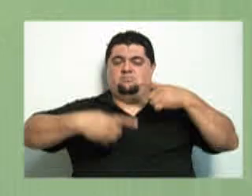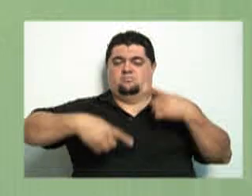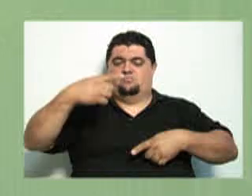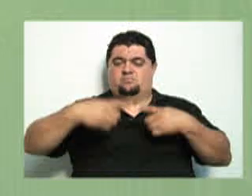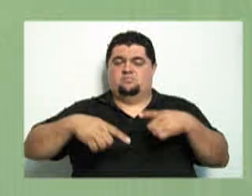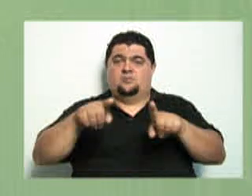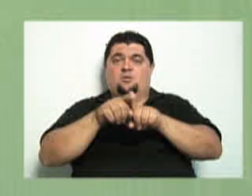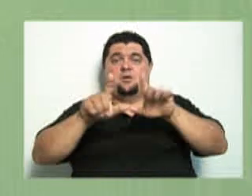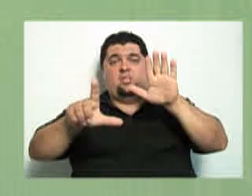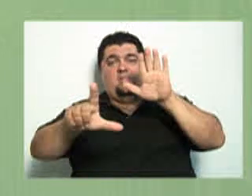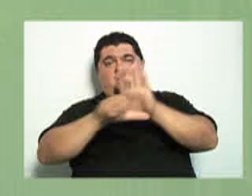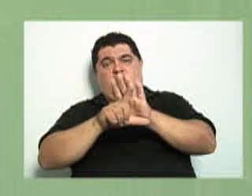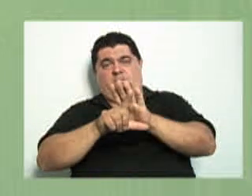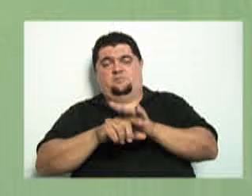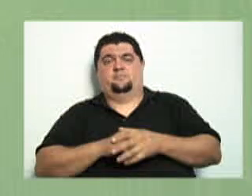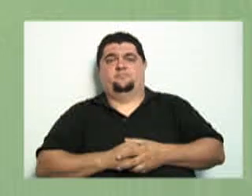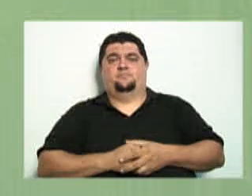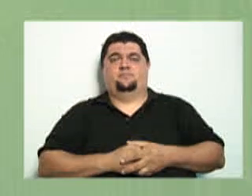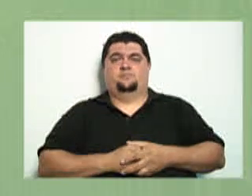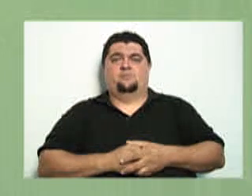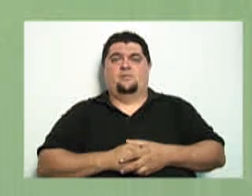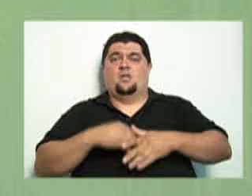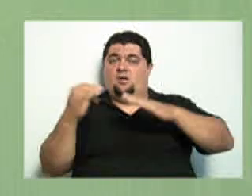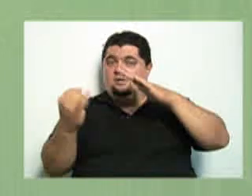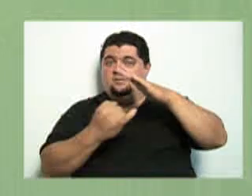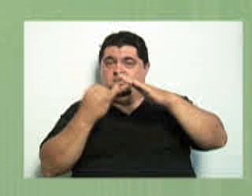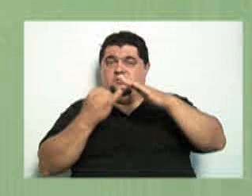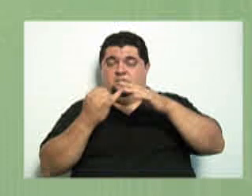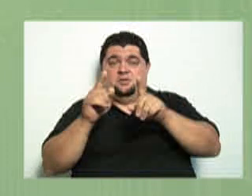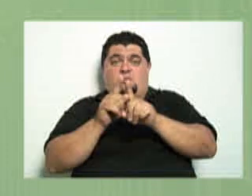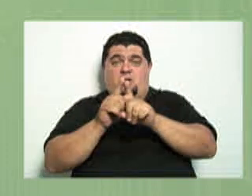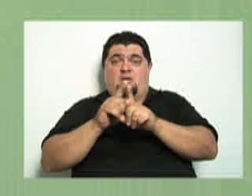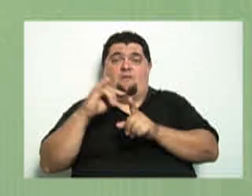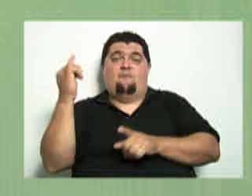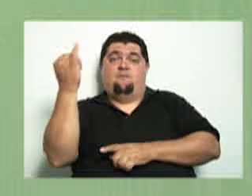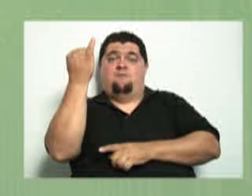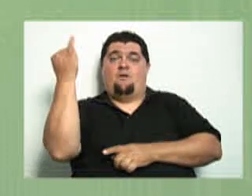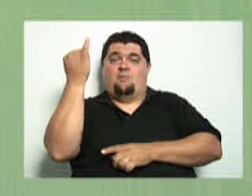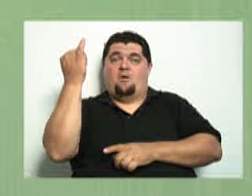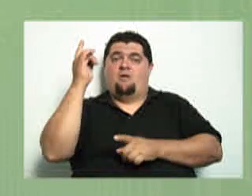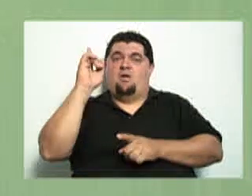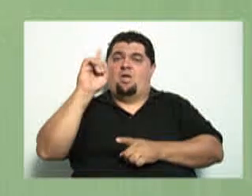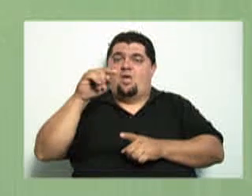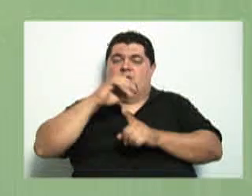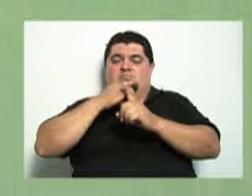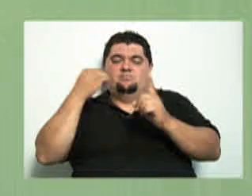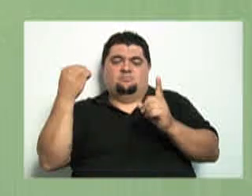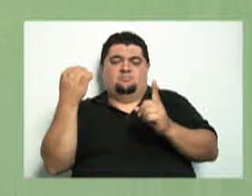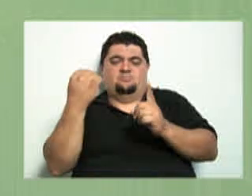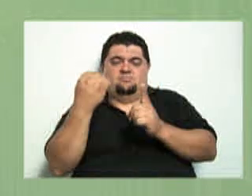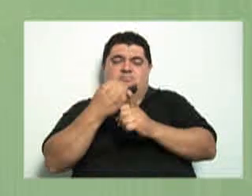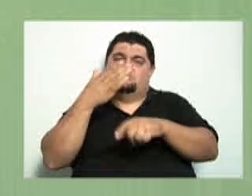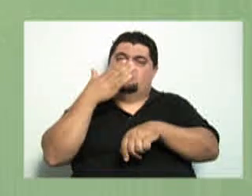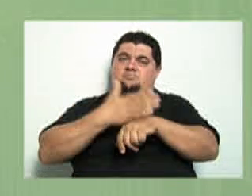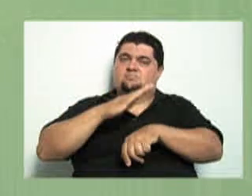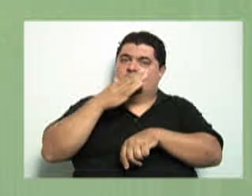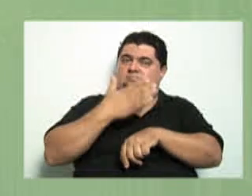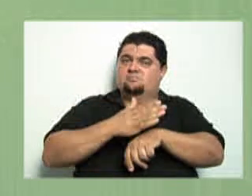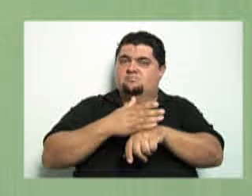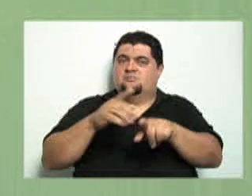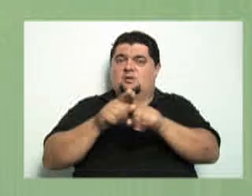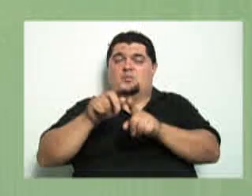as leis, e as instituições informais, que são as práticas sociais, usos